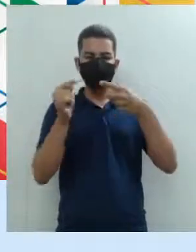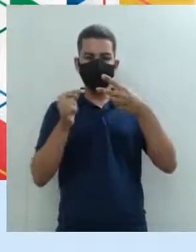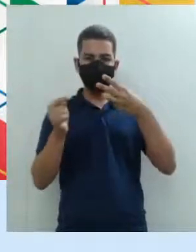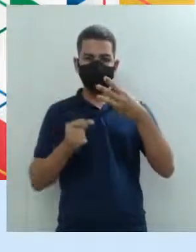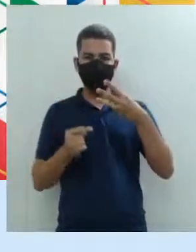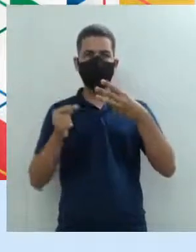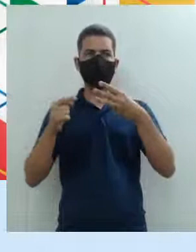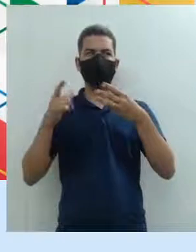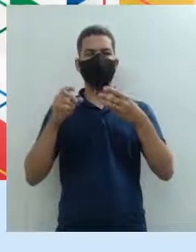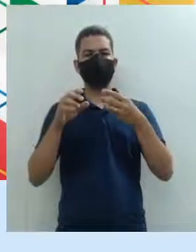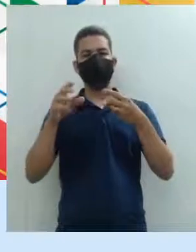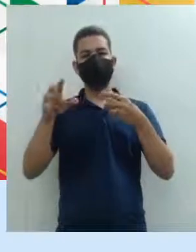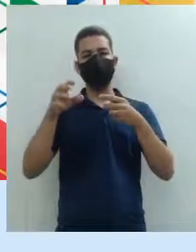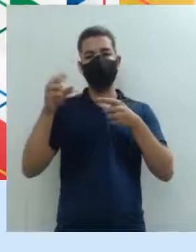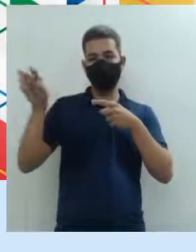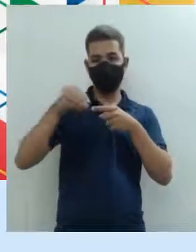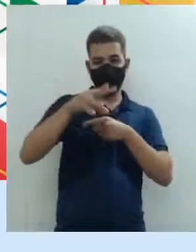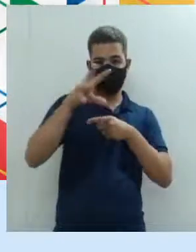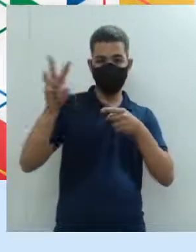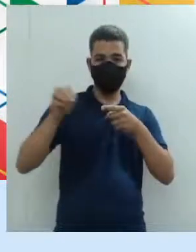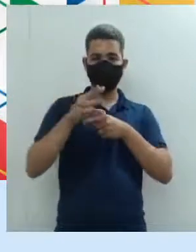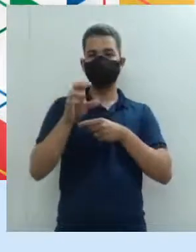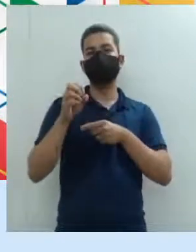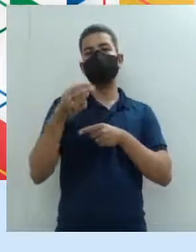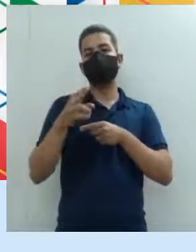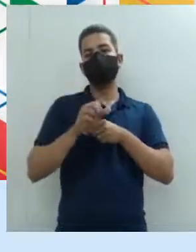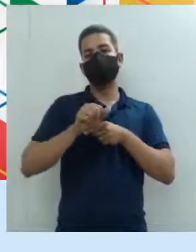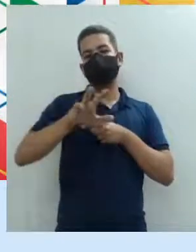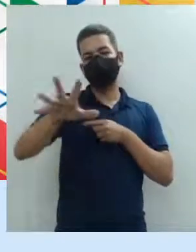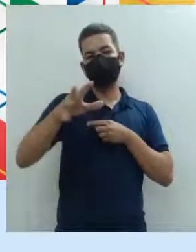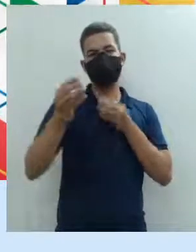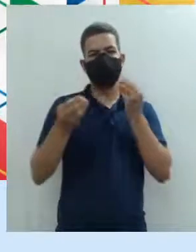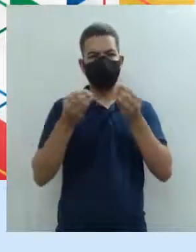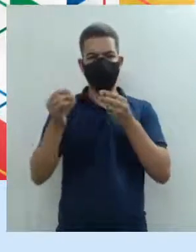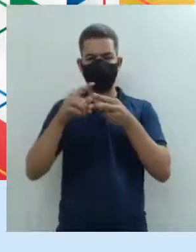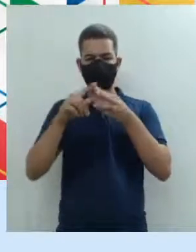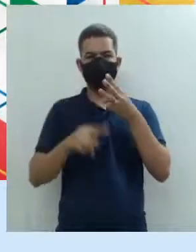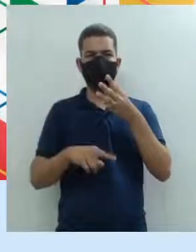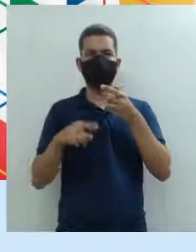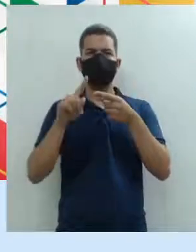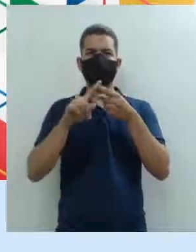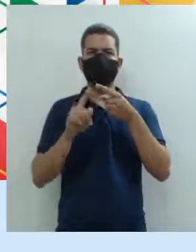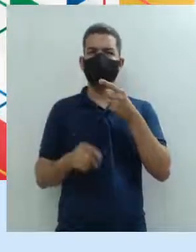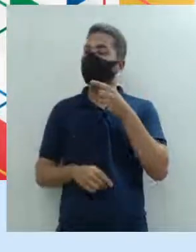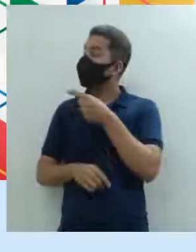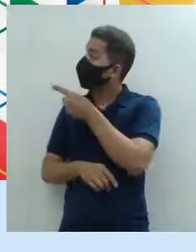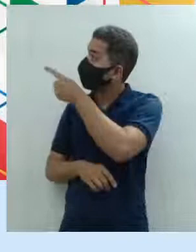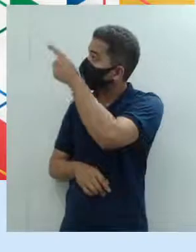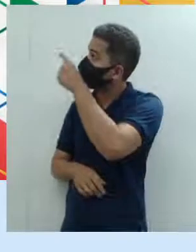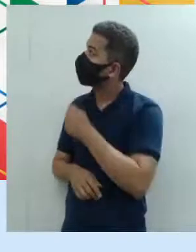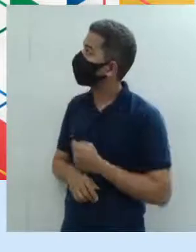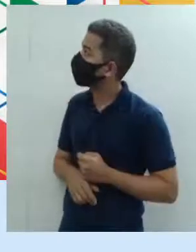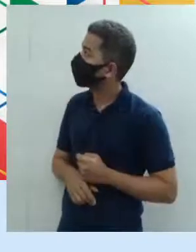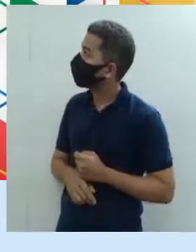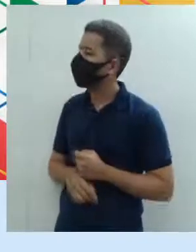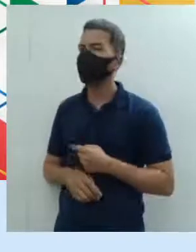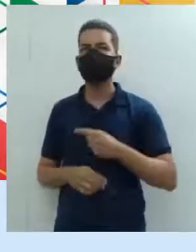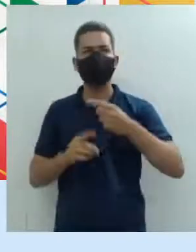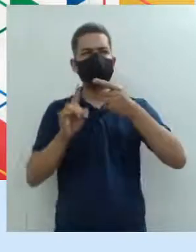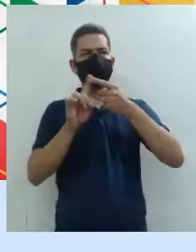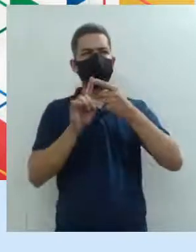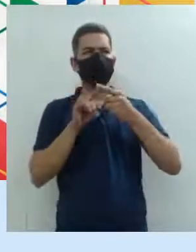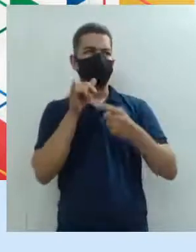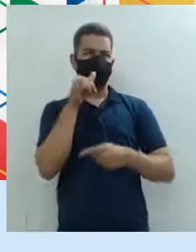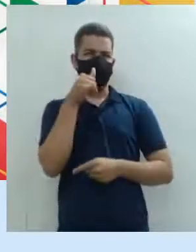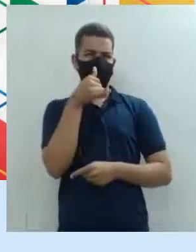ou de propagação do calor, como é visto na maioria das vezes aí. Então vamos lá. A transmissão de energia térmica